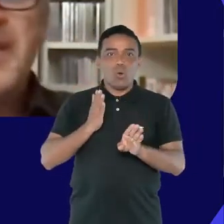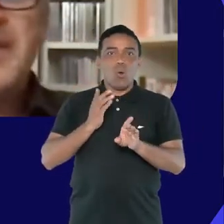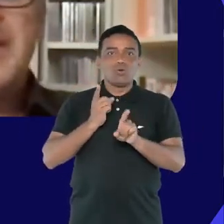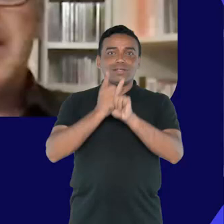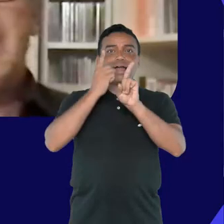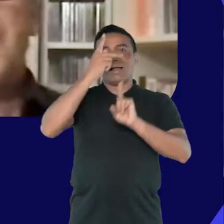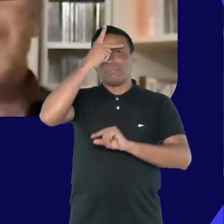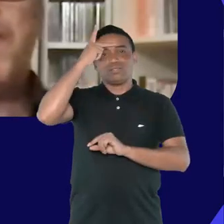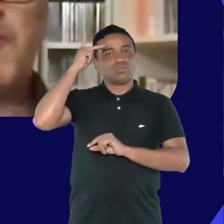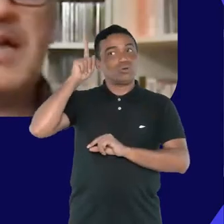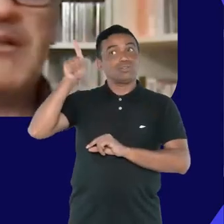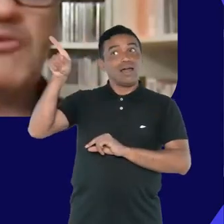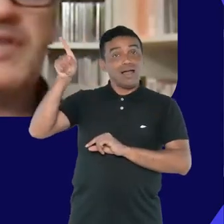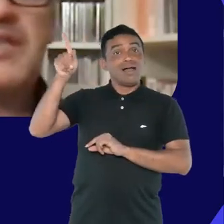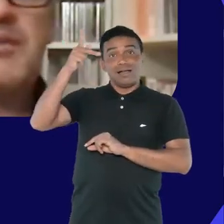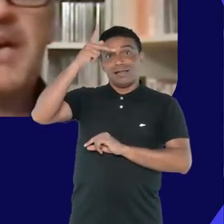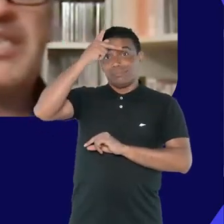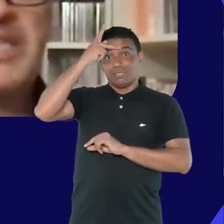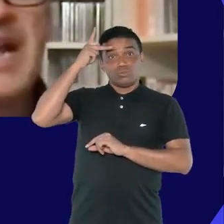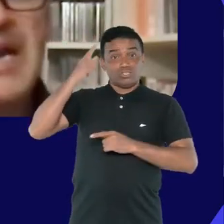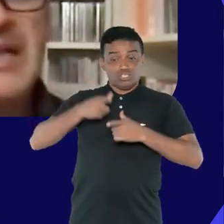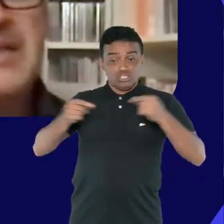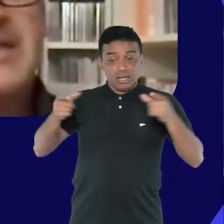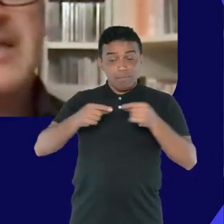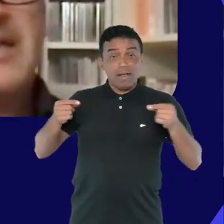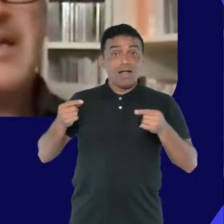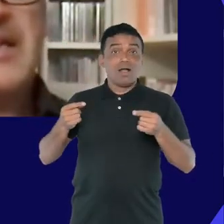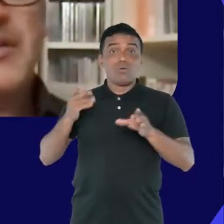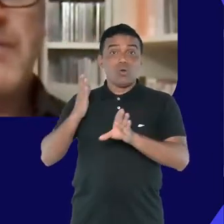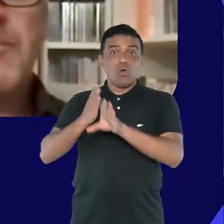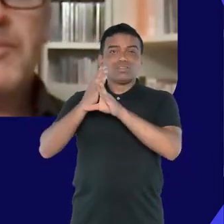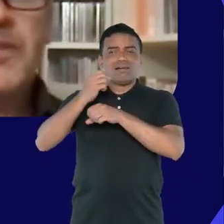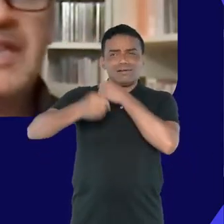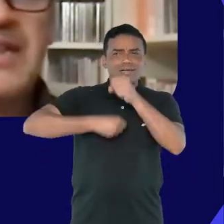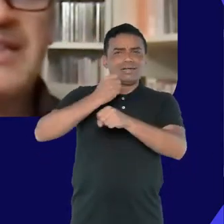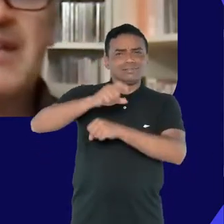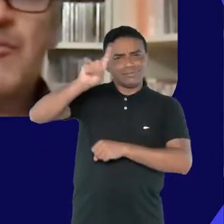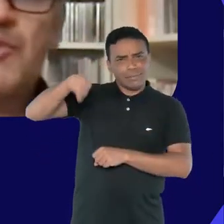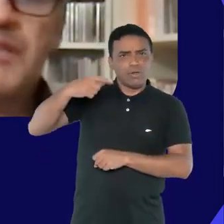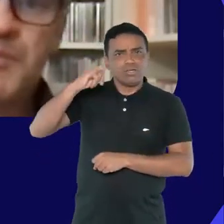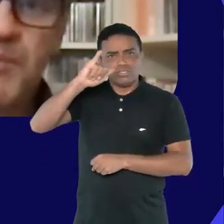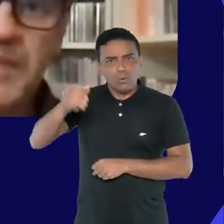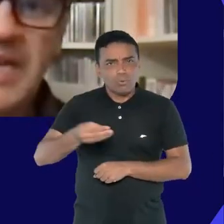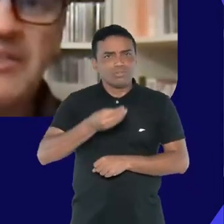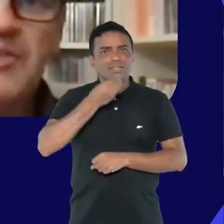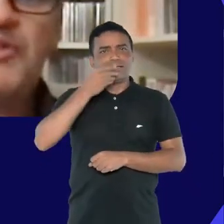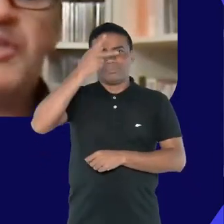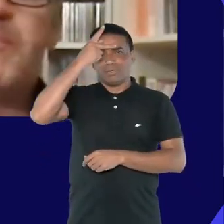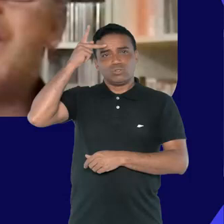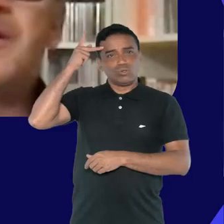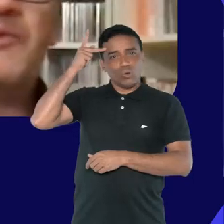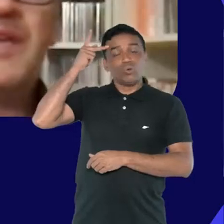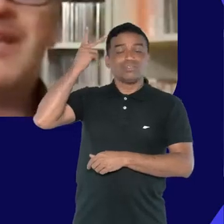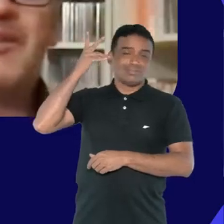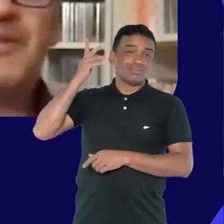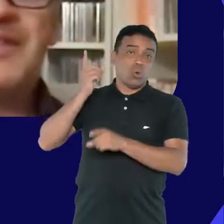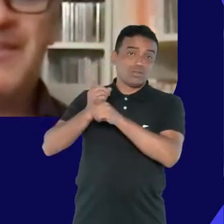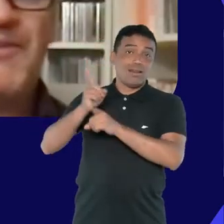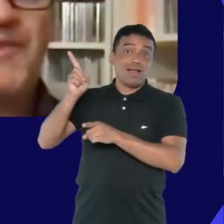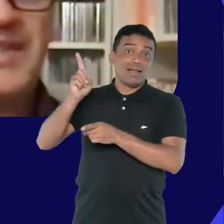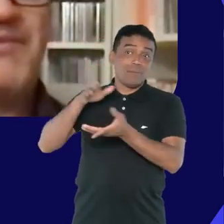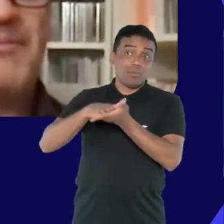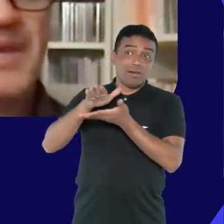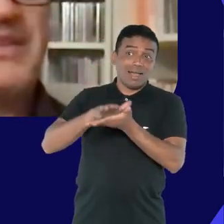leitores japoneses e foi alguns anos mais tarde que eu tive a oportunidade de ter alguns livros publicados no Japão e